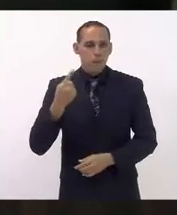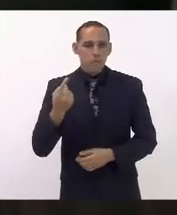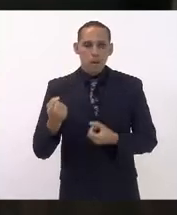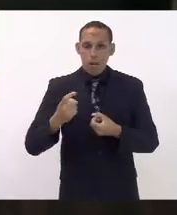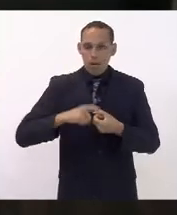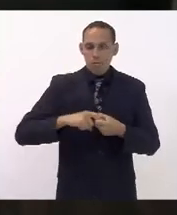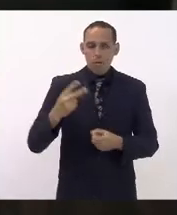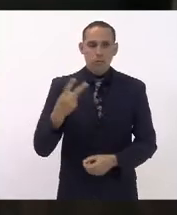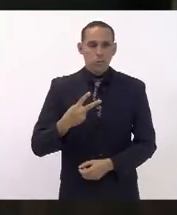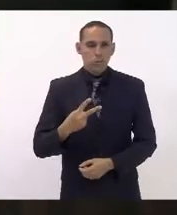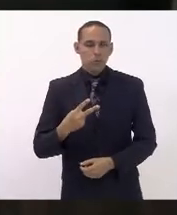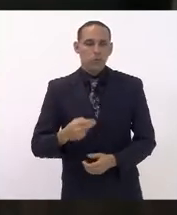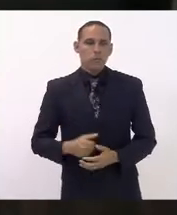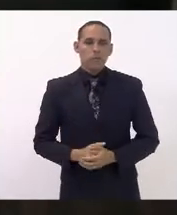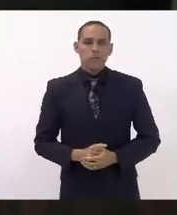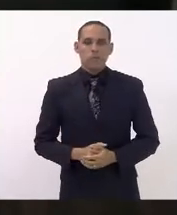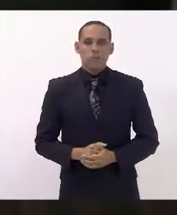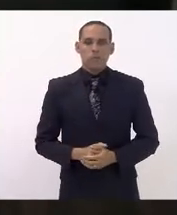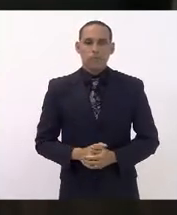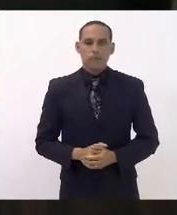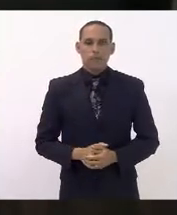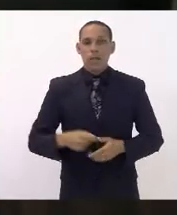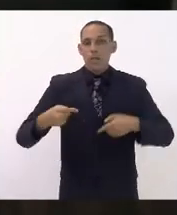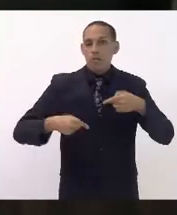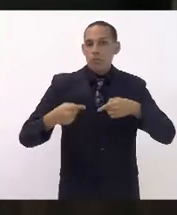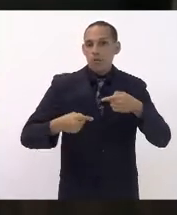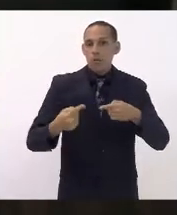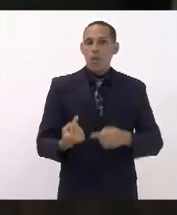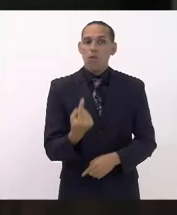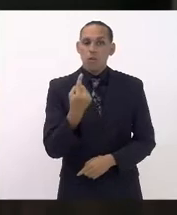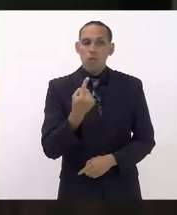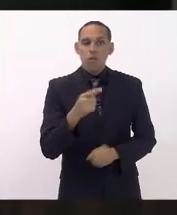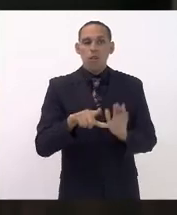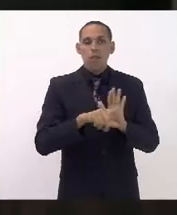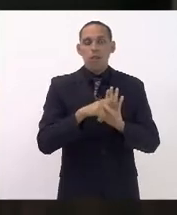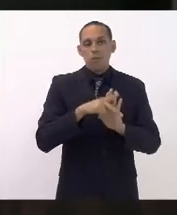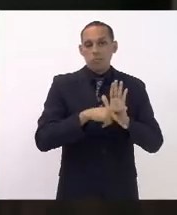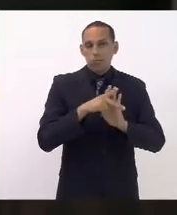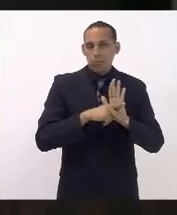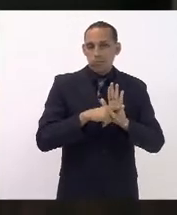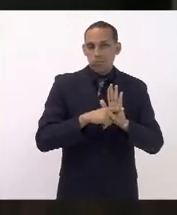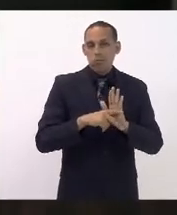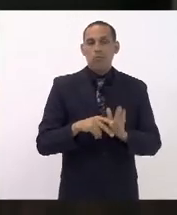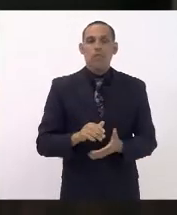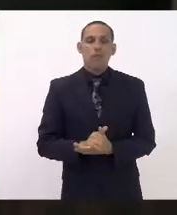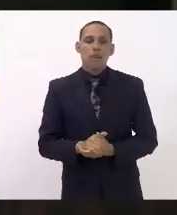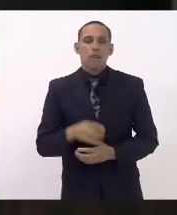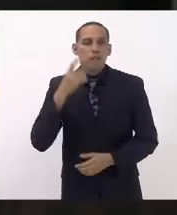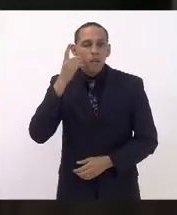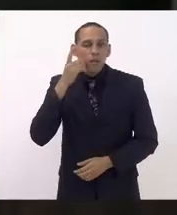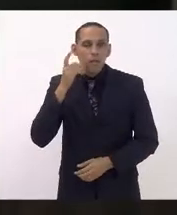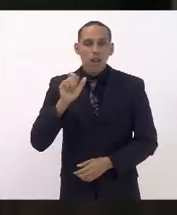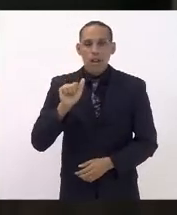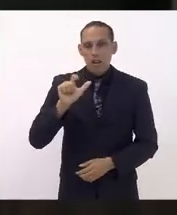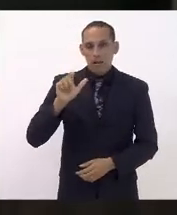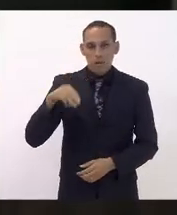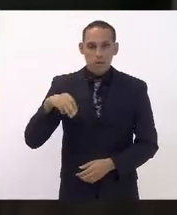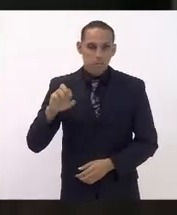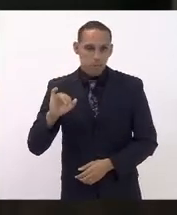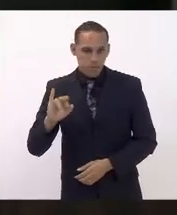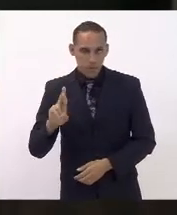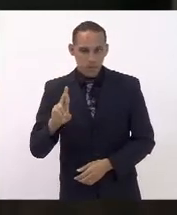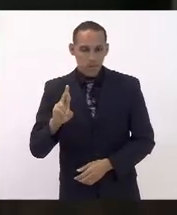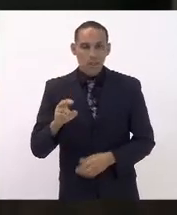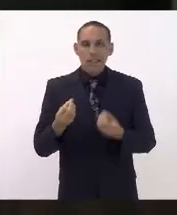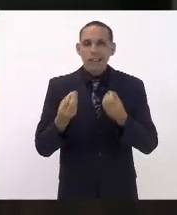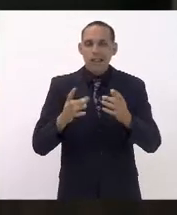em segunda. Em discussão única, projeto de resolução 959, de 22, de autoria do deputado Jaumir Júnior, que concede a